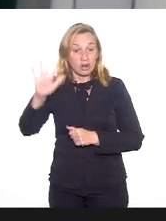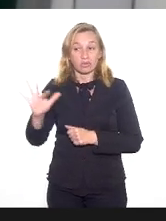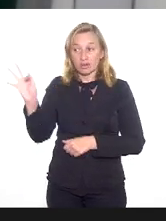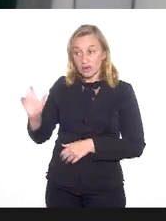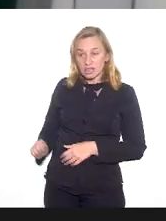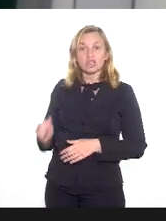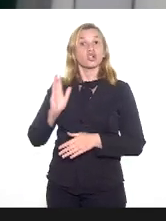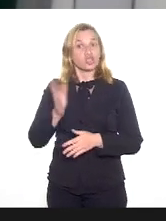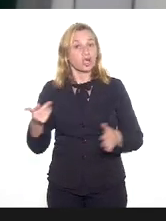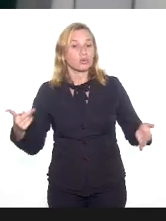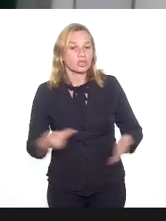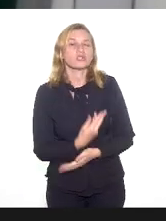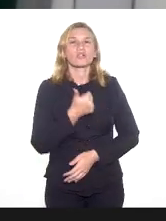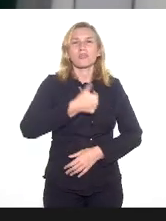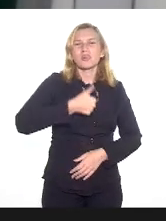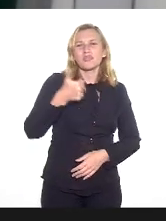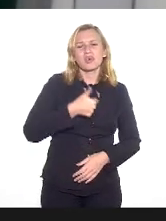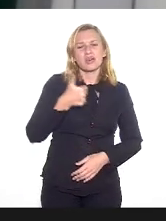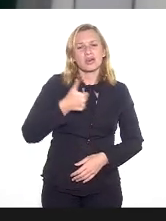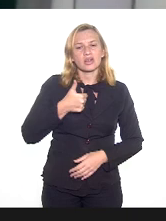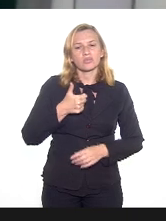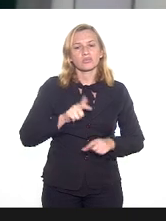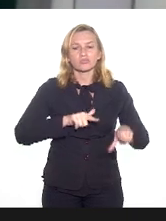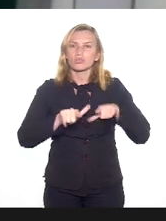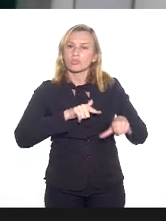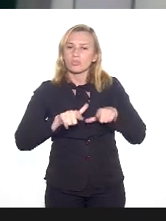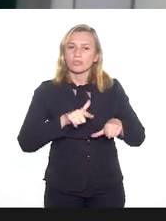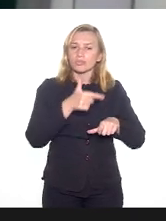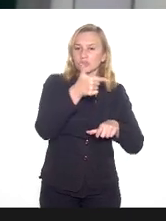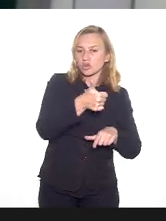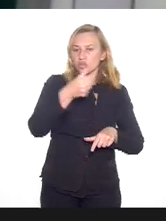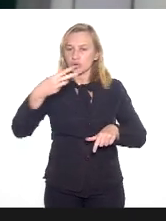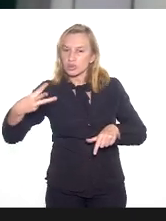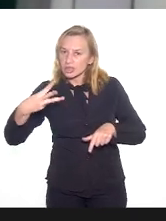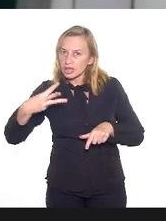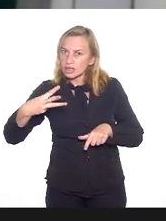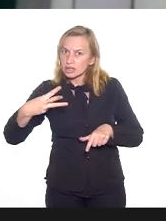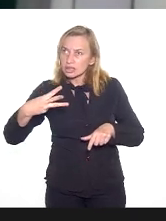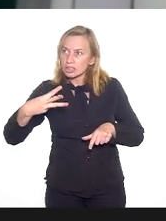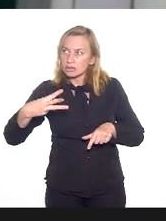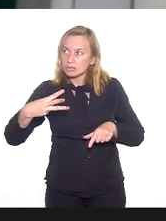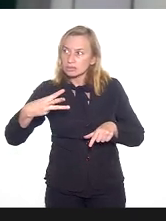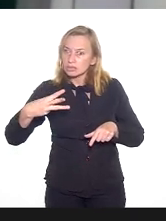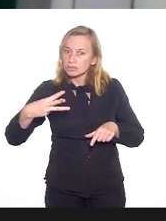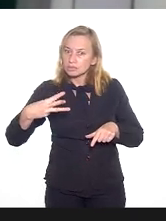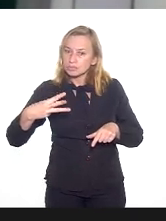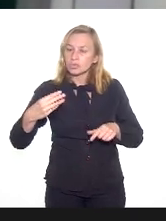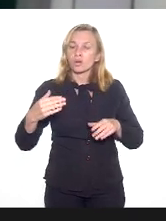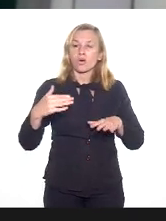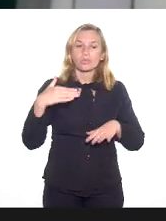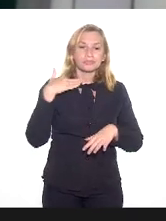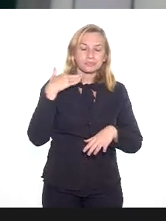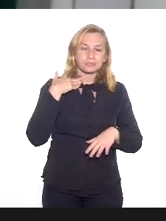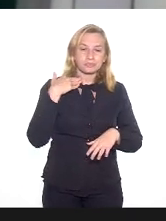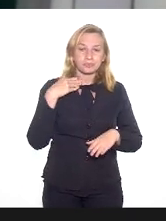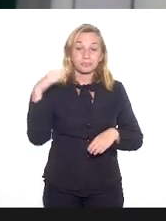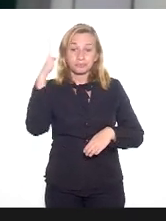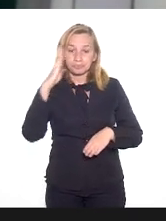aconteceu na primeira operação, em 2013, no ano, com o Banco do Brasil,